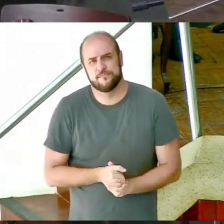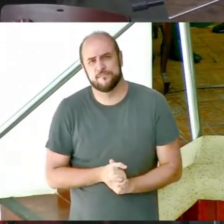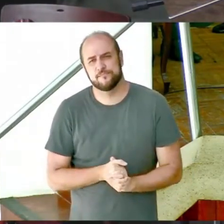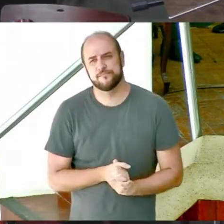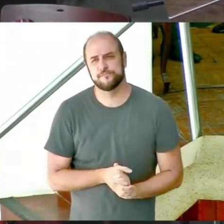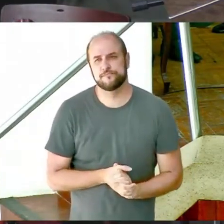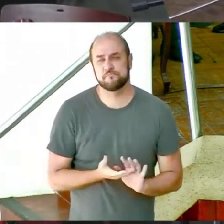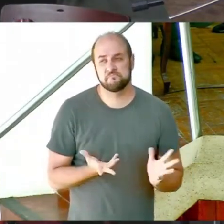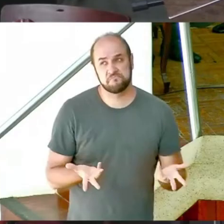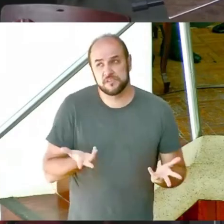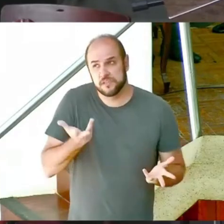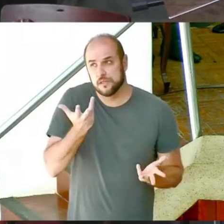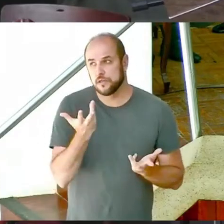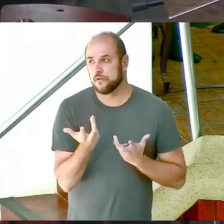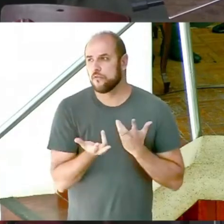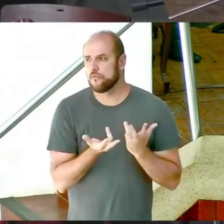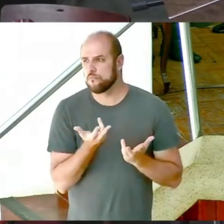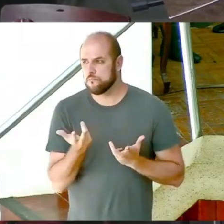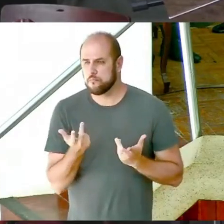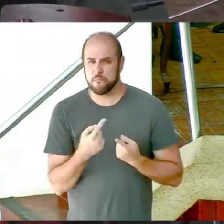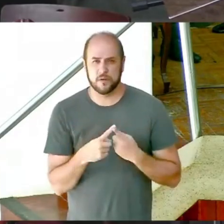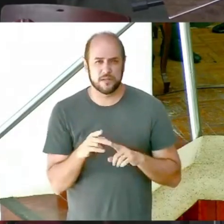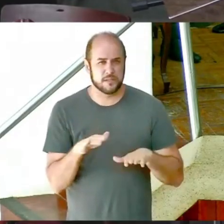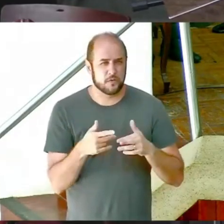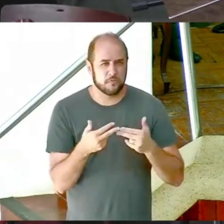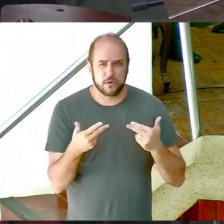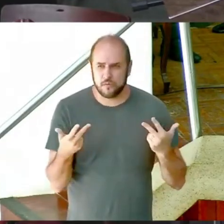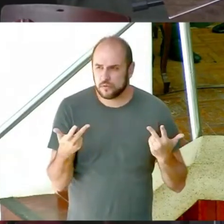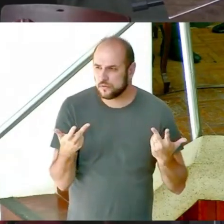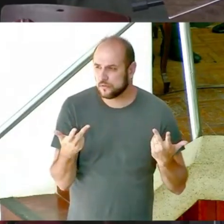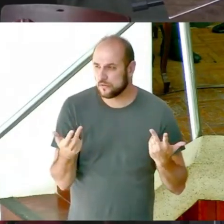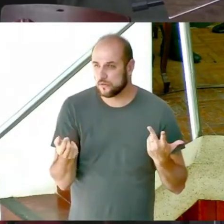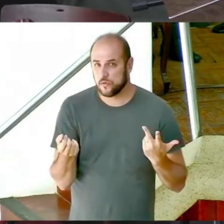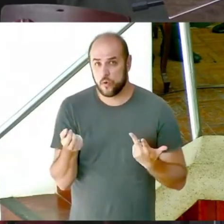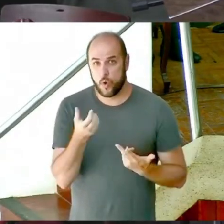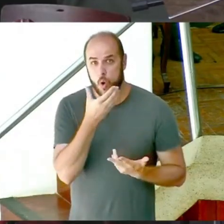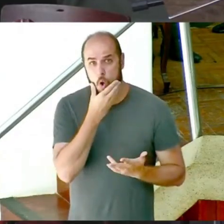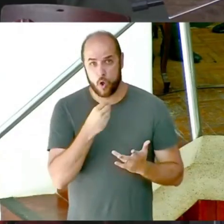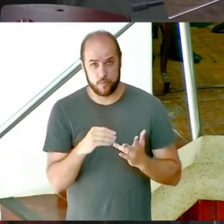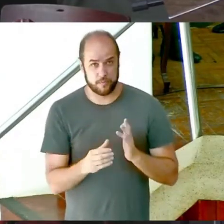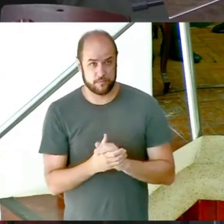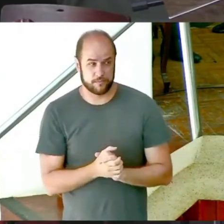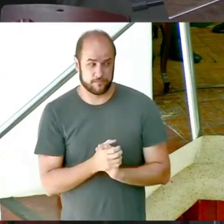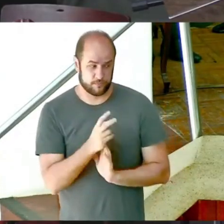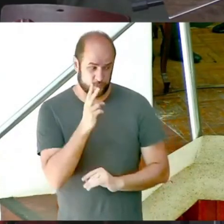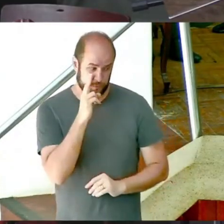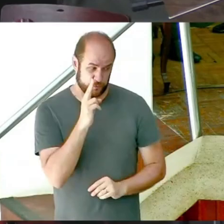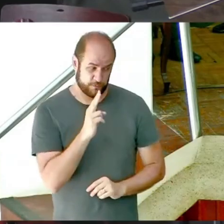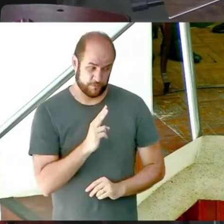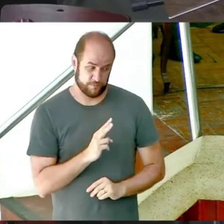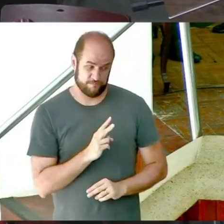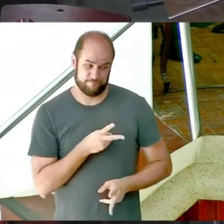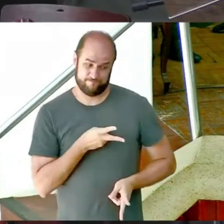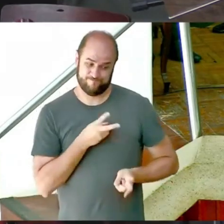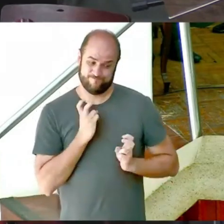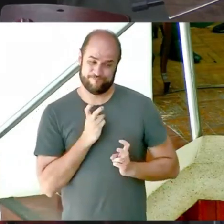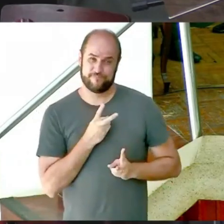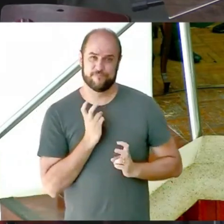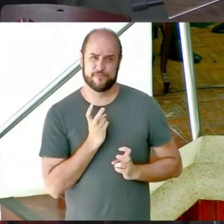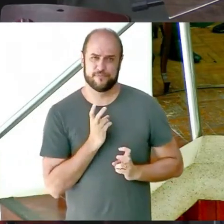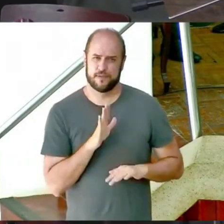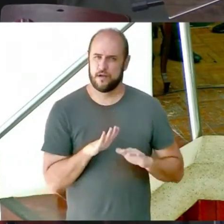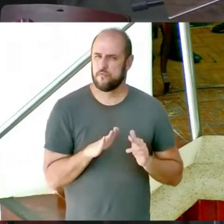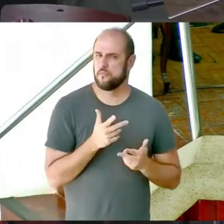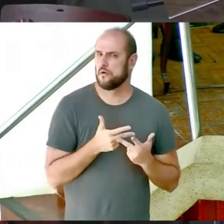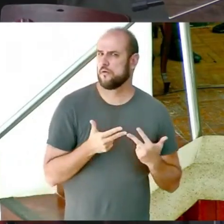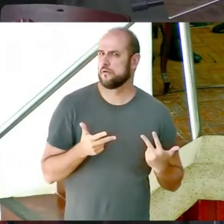Mas de alguma forma ela deixou alguma pista e o seu marido começou a desconfiar que existia alguma